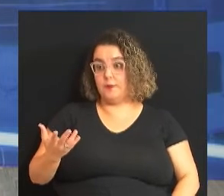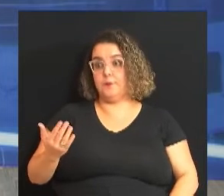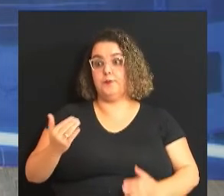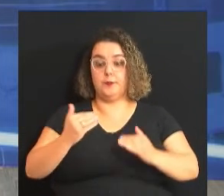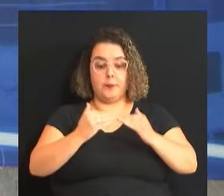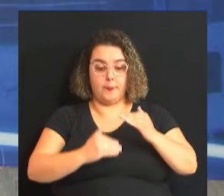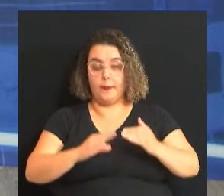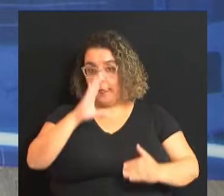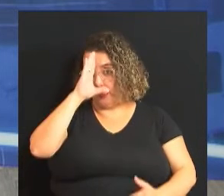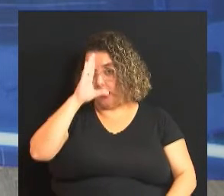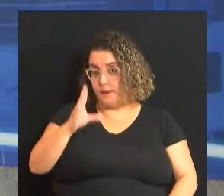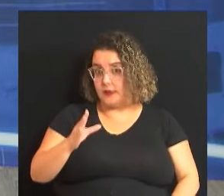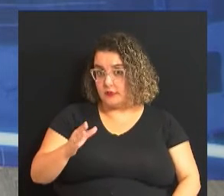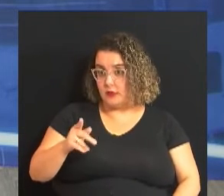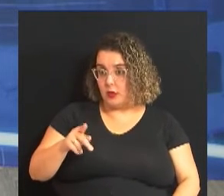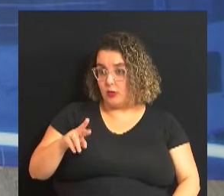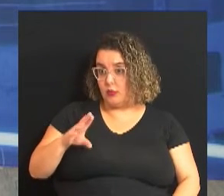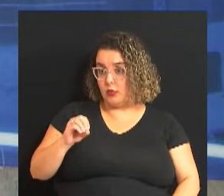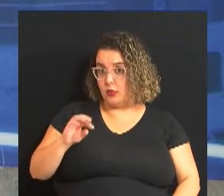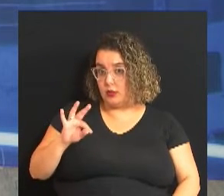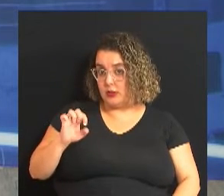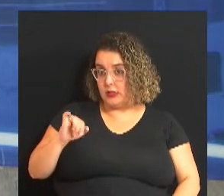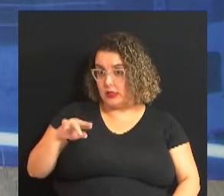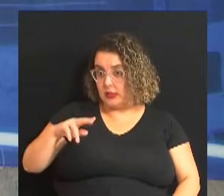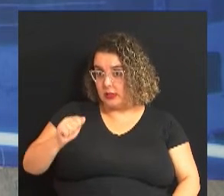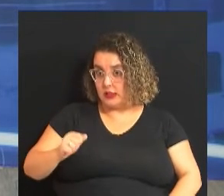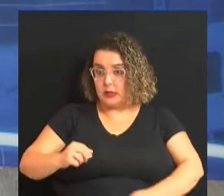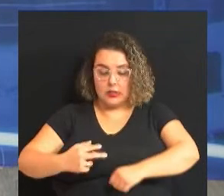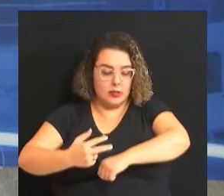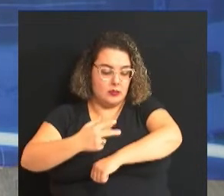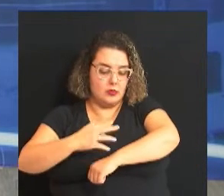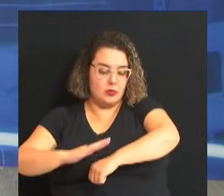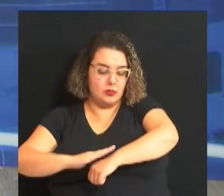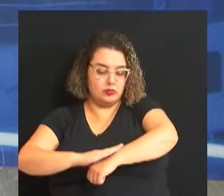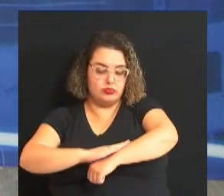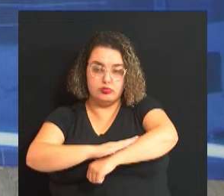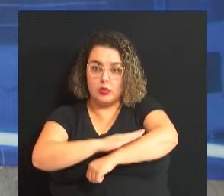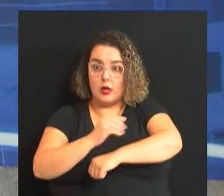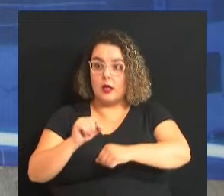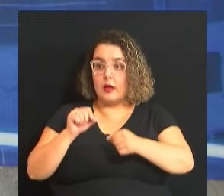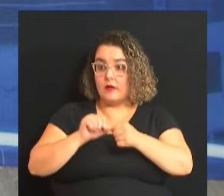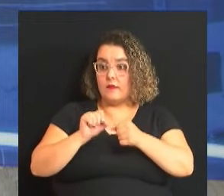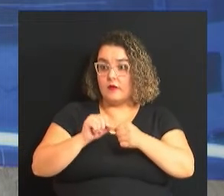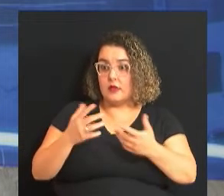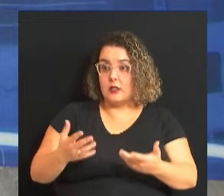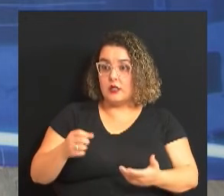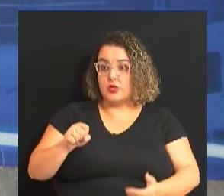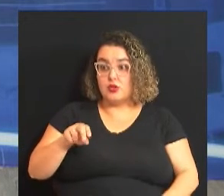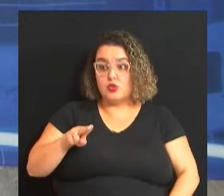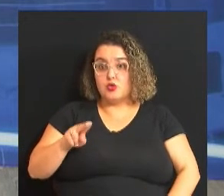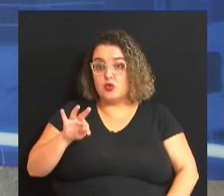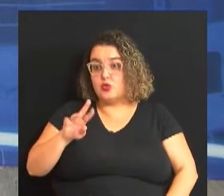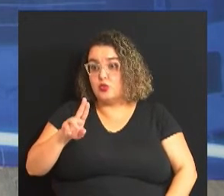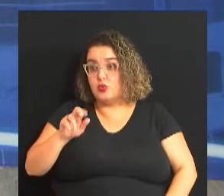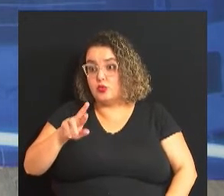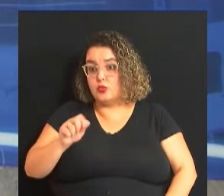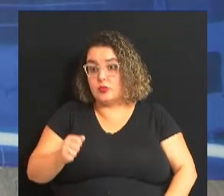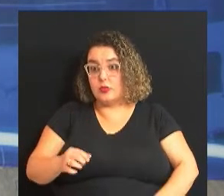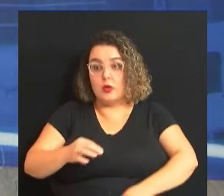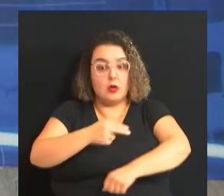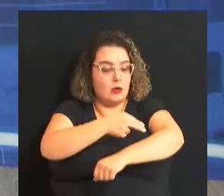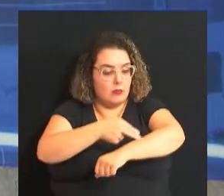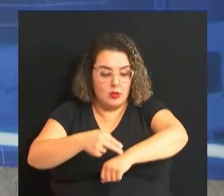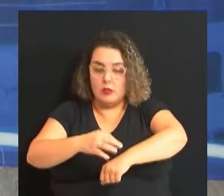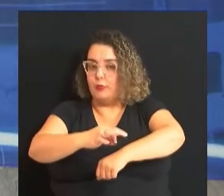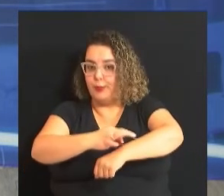principal proteína da cicatrização. Então, a pessoa faz um corte, você vai lá ter que fazer a sutura daquele corte. O corte não pega, ele